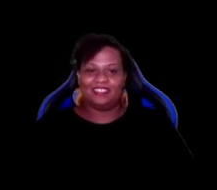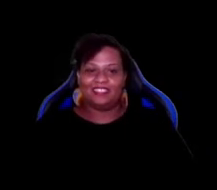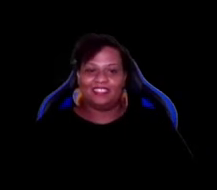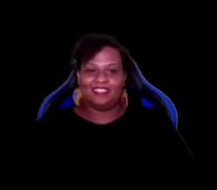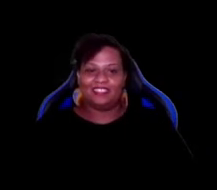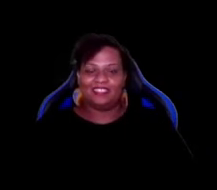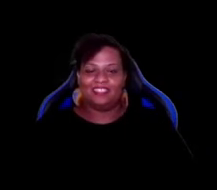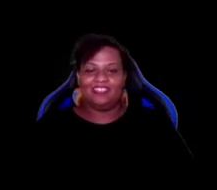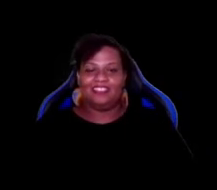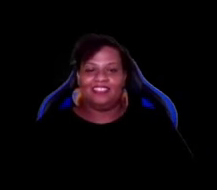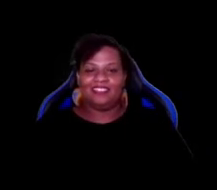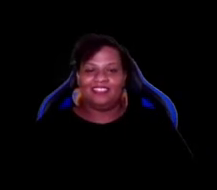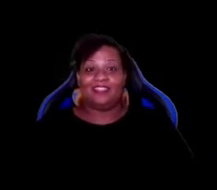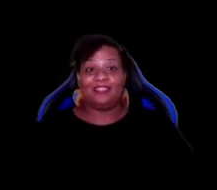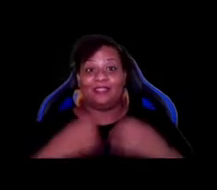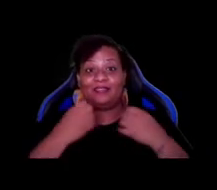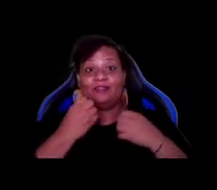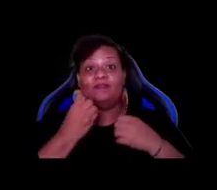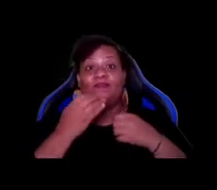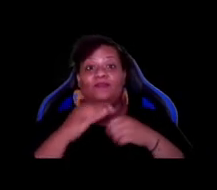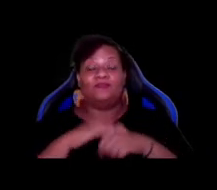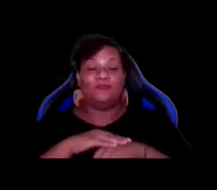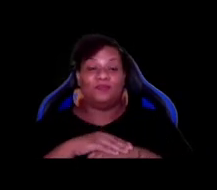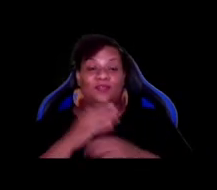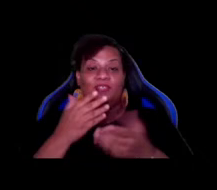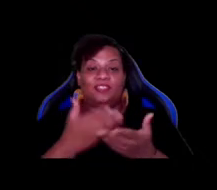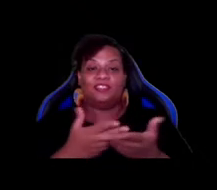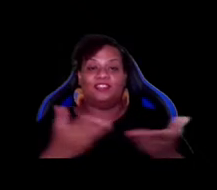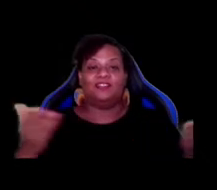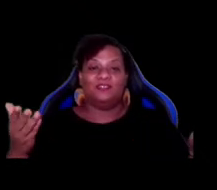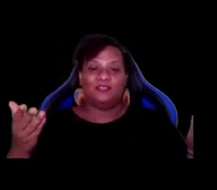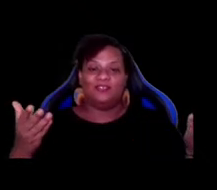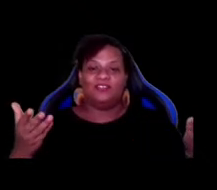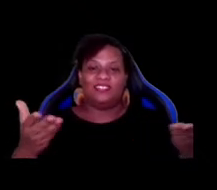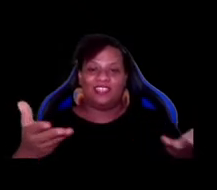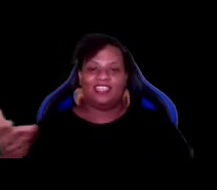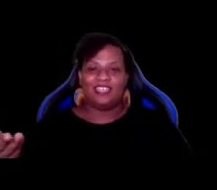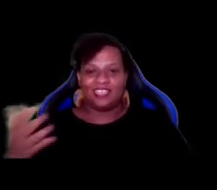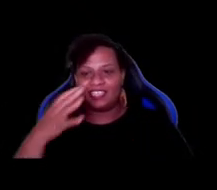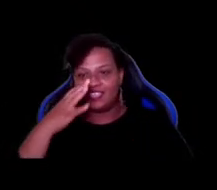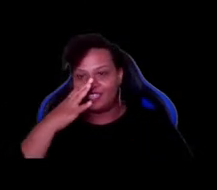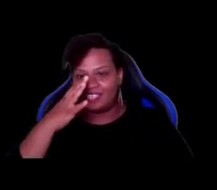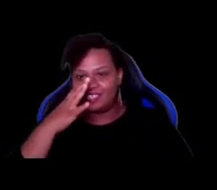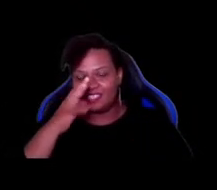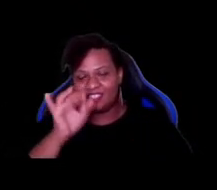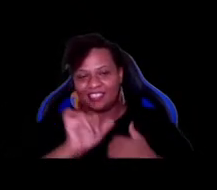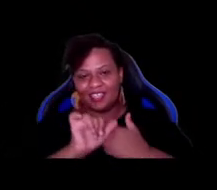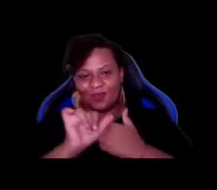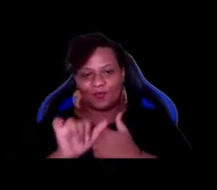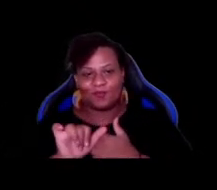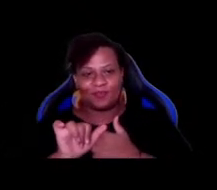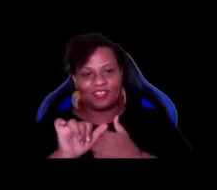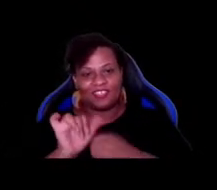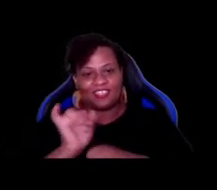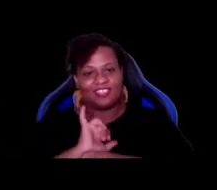muito boa noite para todas, muito boa noite para todos que estão nos ouvindo e acompanhando esse projeto